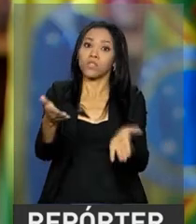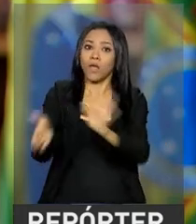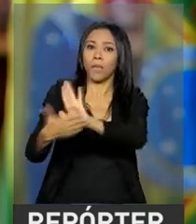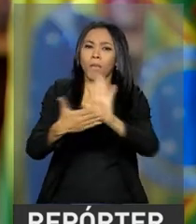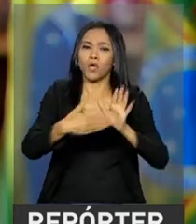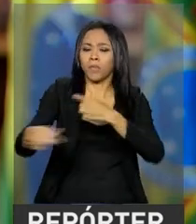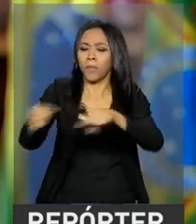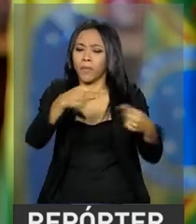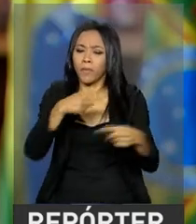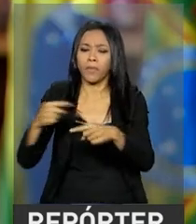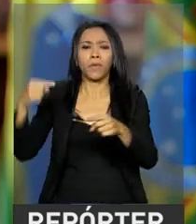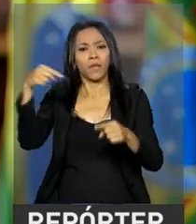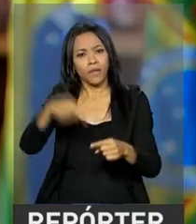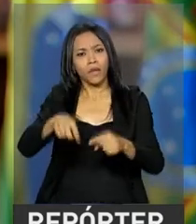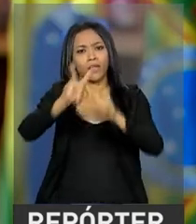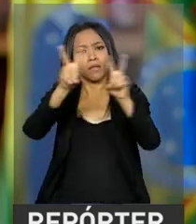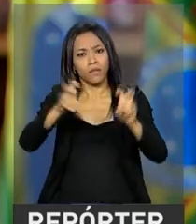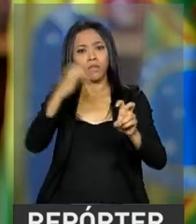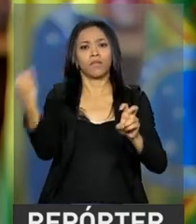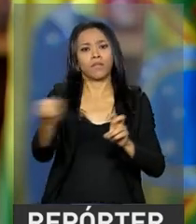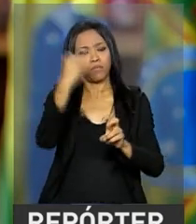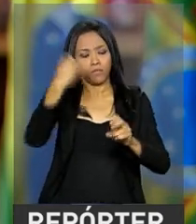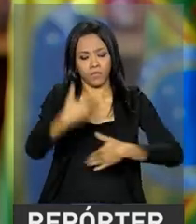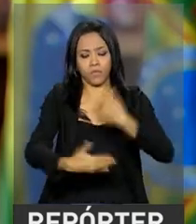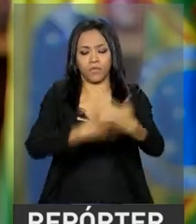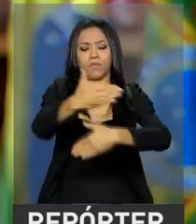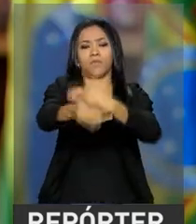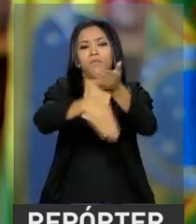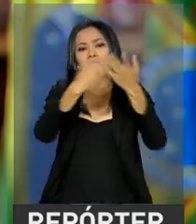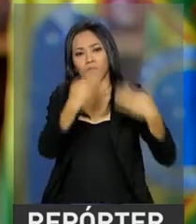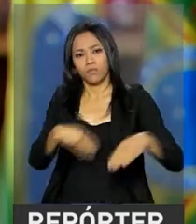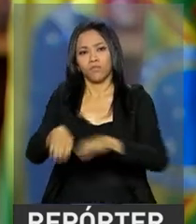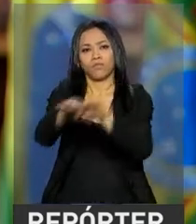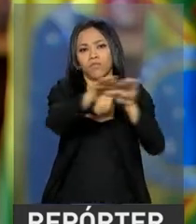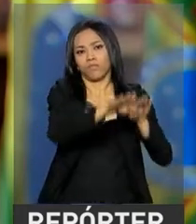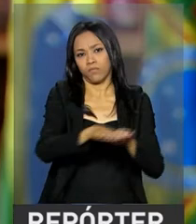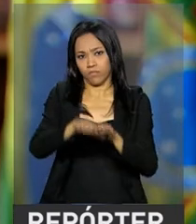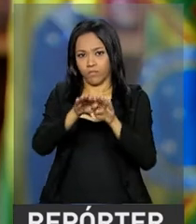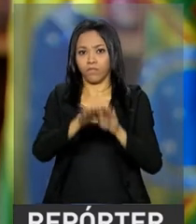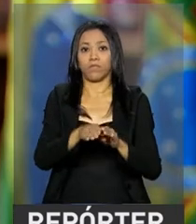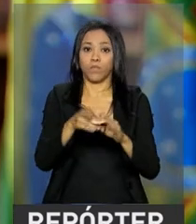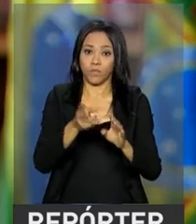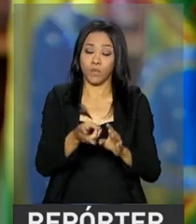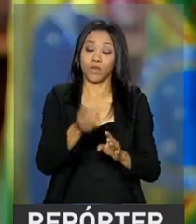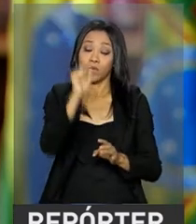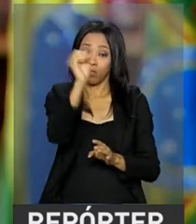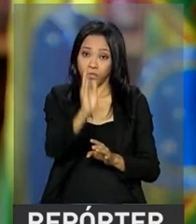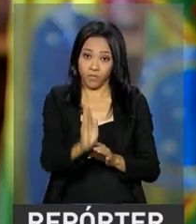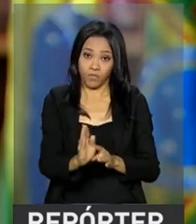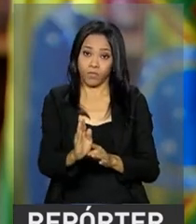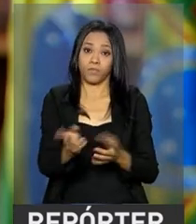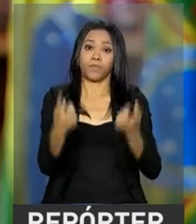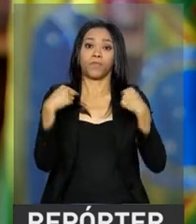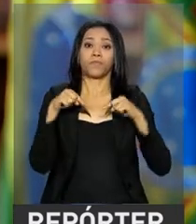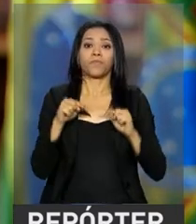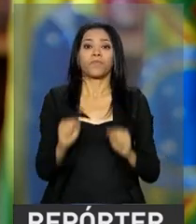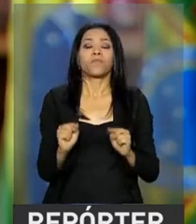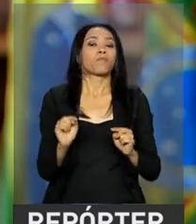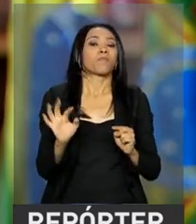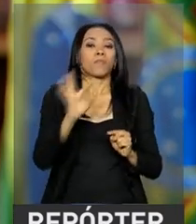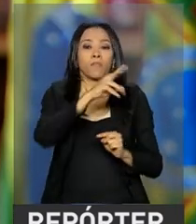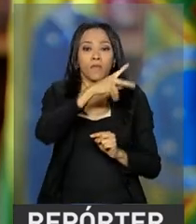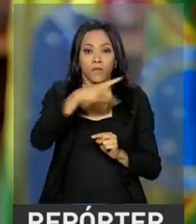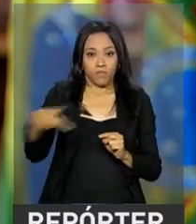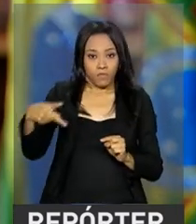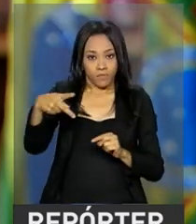para o crescimento justo e sustentável em nosso país à presidência que busca